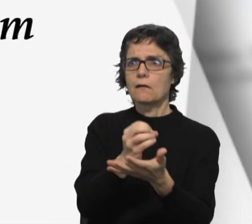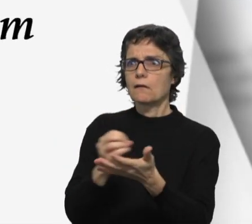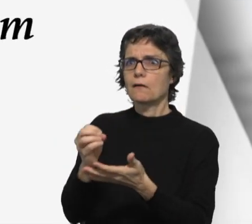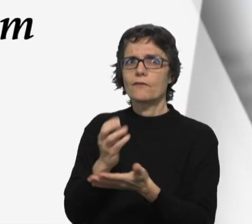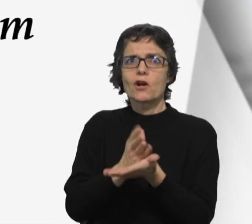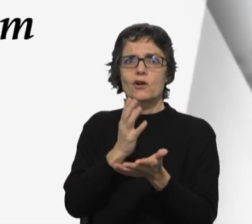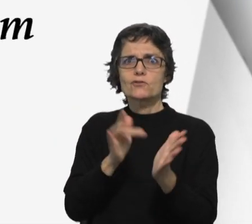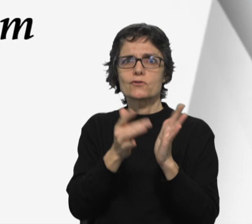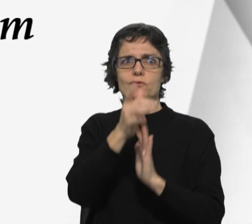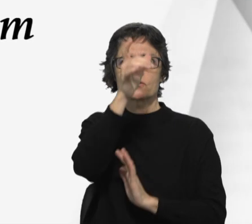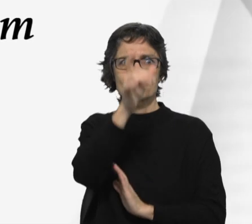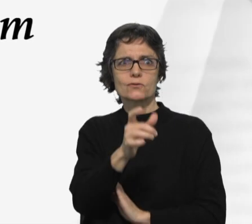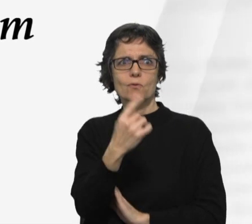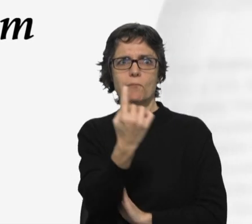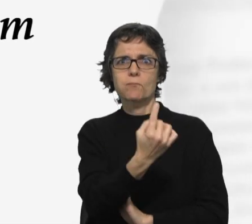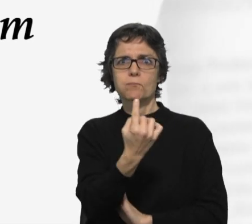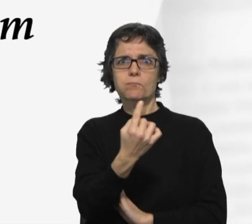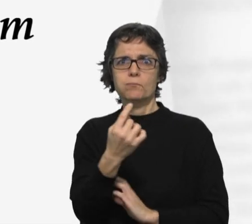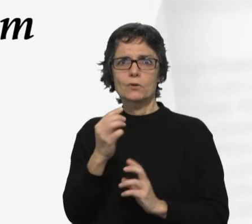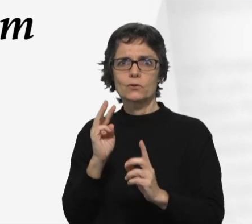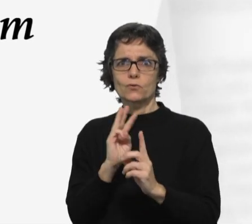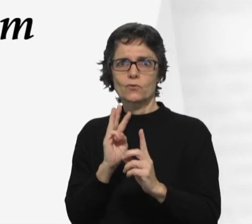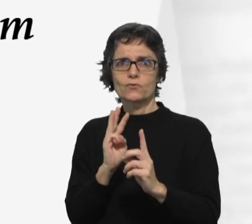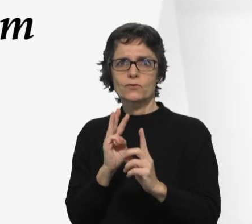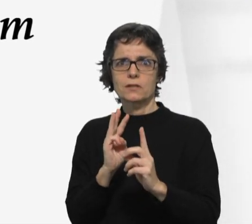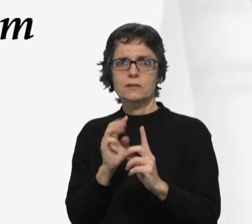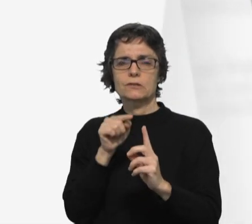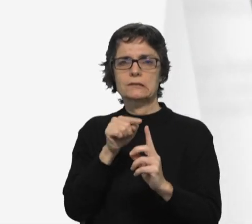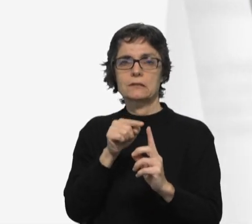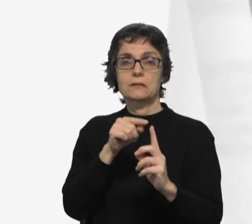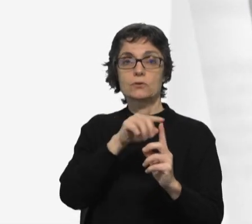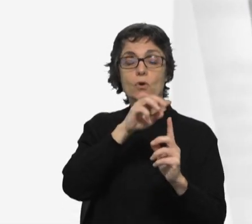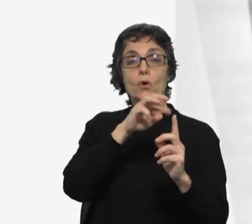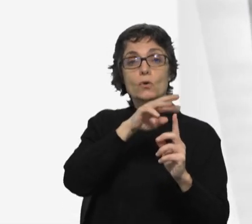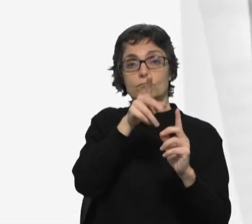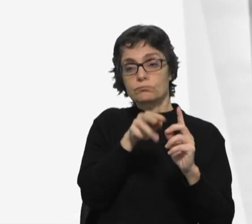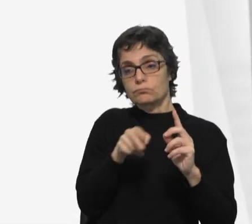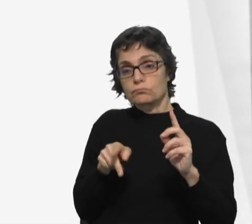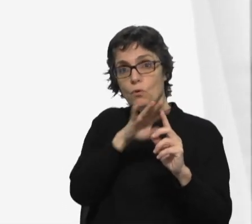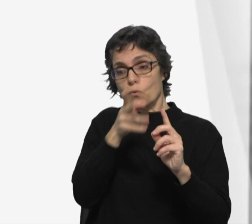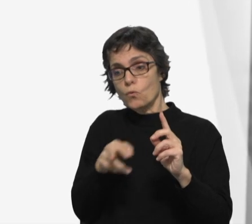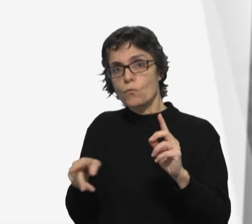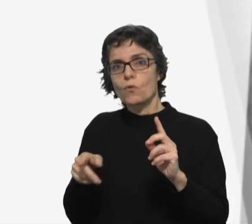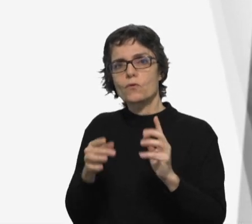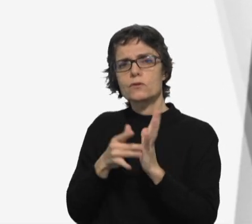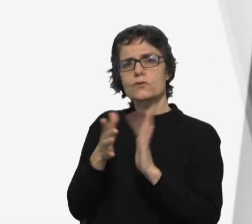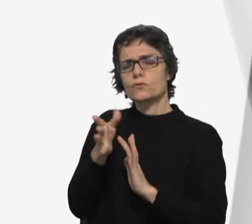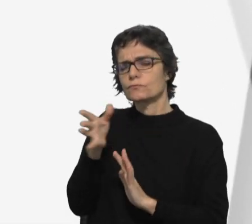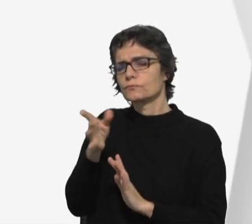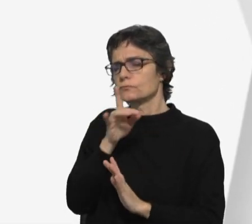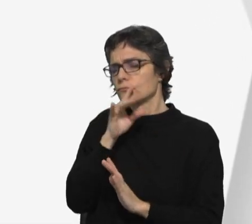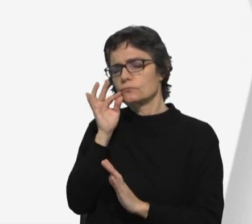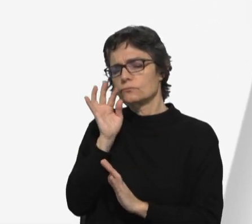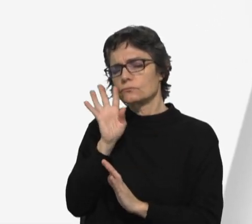Jesus, sozinho com eles. Ao descerem do monte, Jesus ordenou-lhes que não contassem